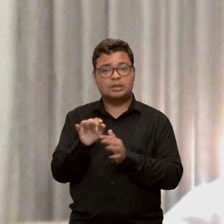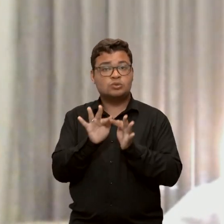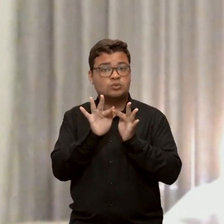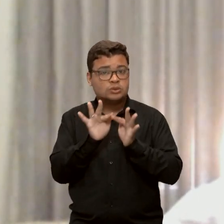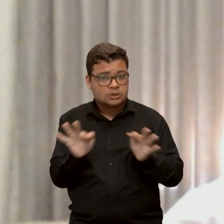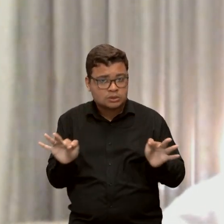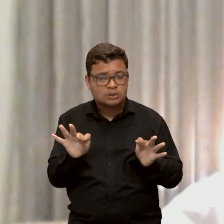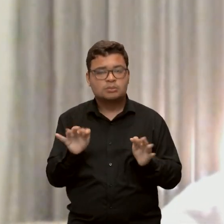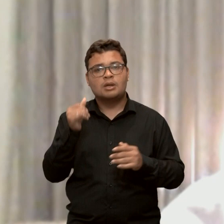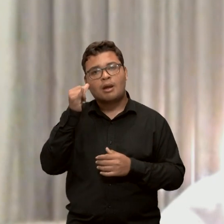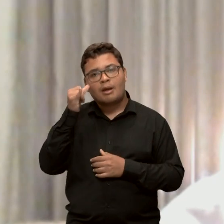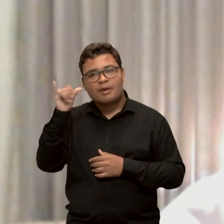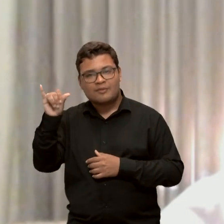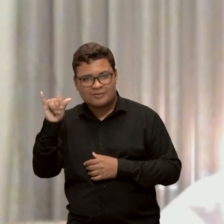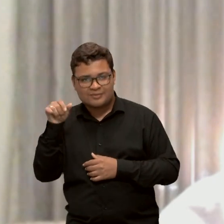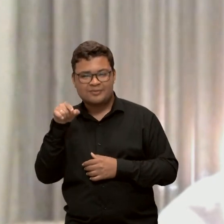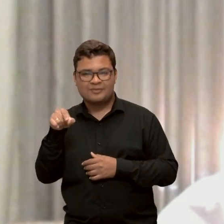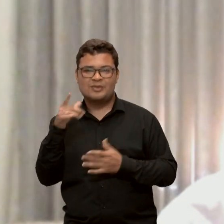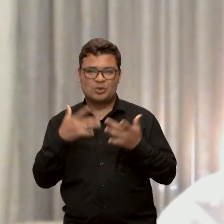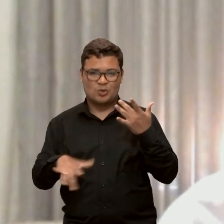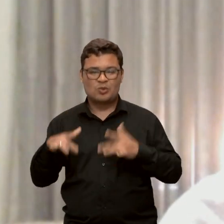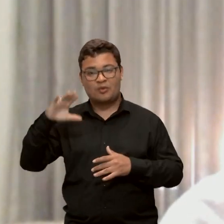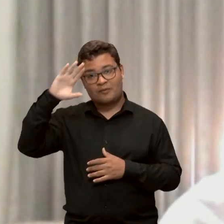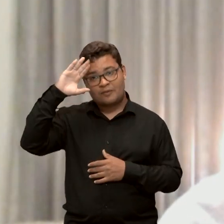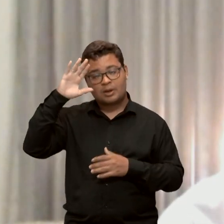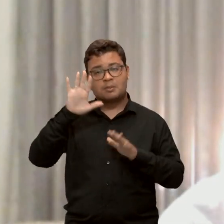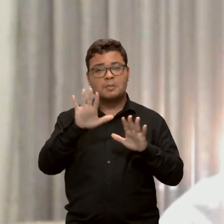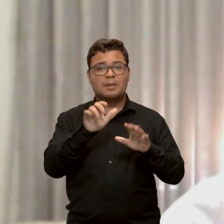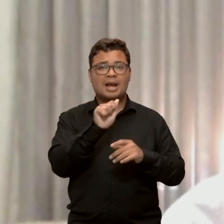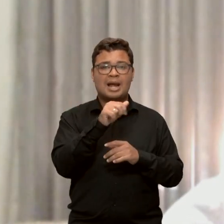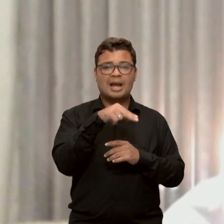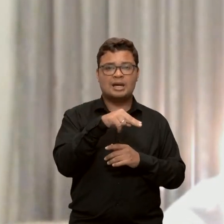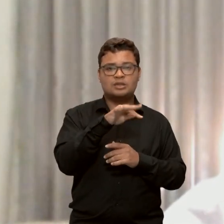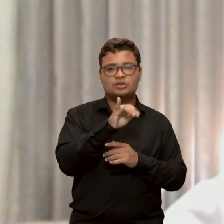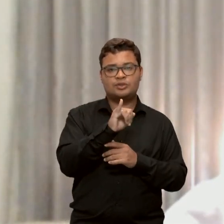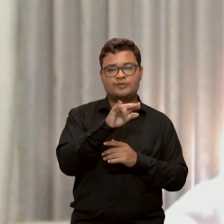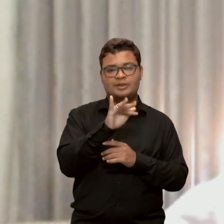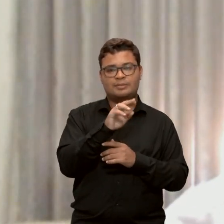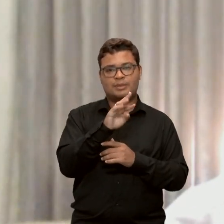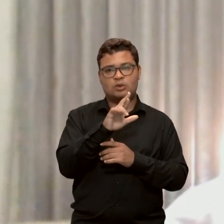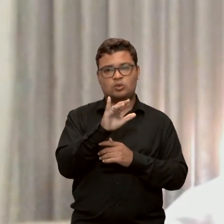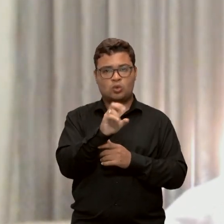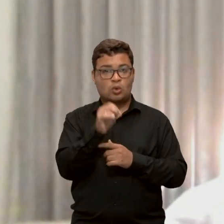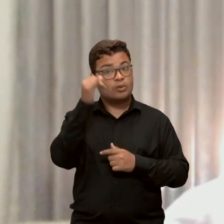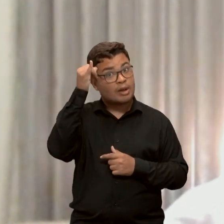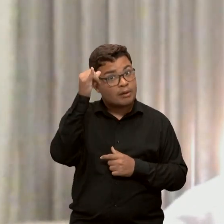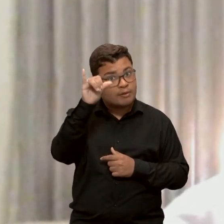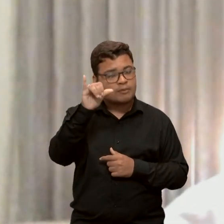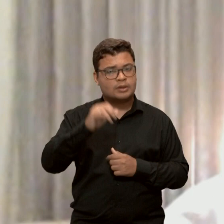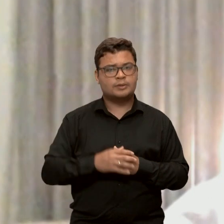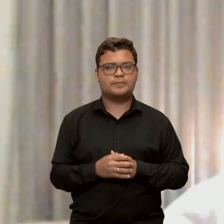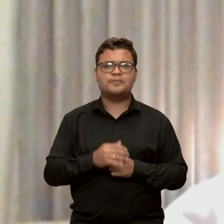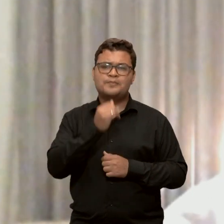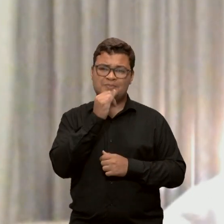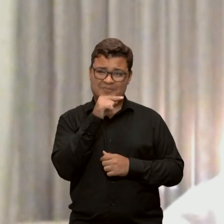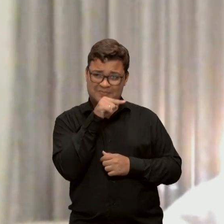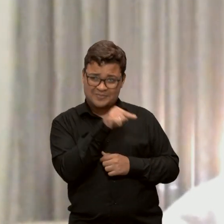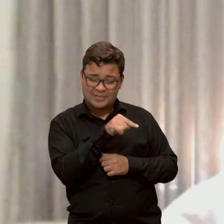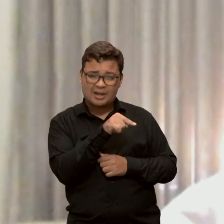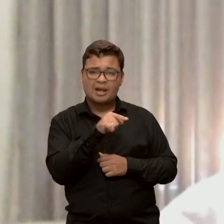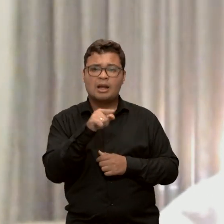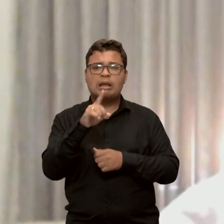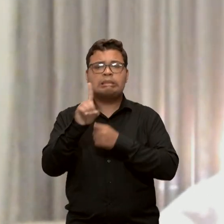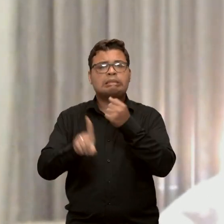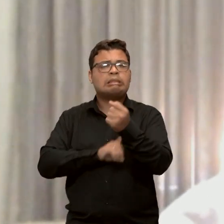importante lembrar que um quadro viral que ainda não seja definido, a pessoa usa apenas analgésicos simples para